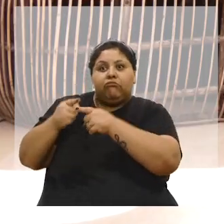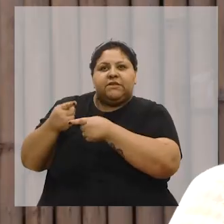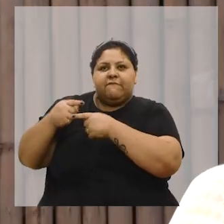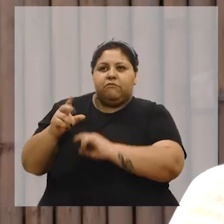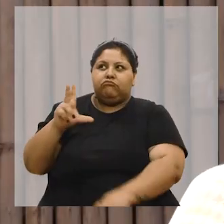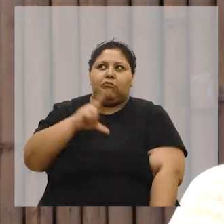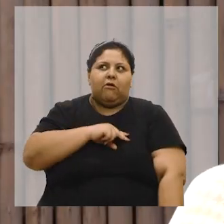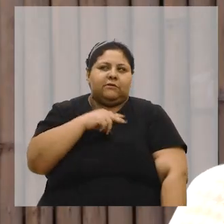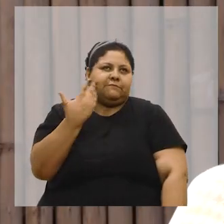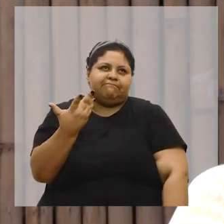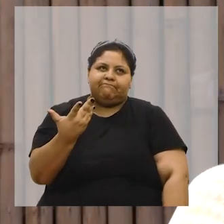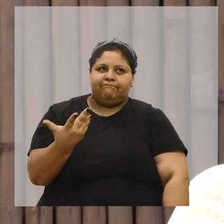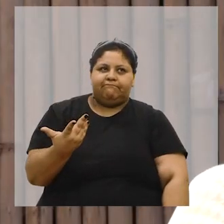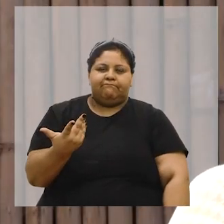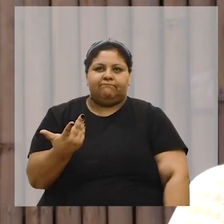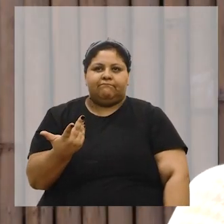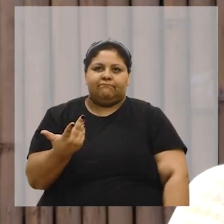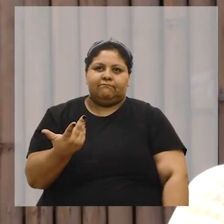alguns desafios. Nossa,